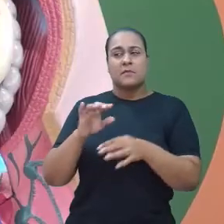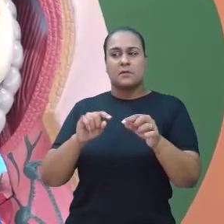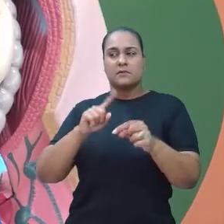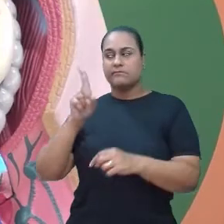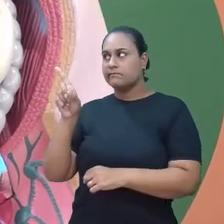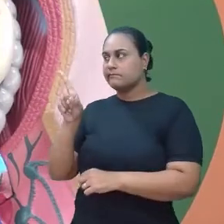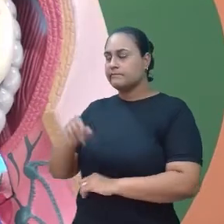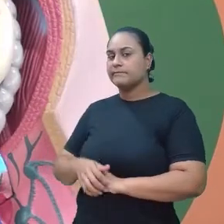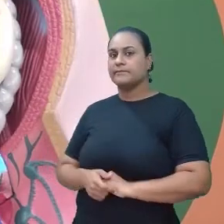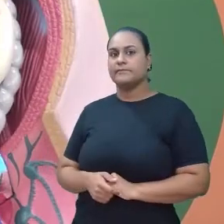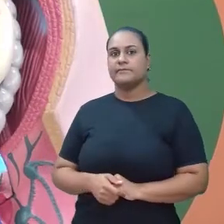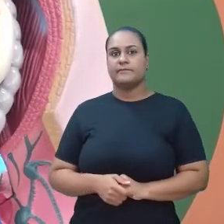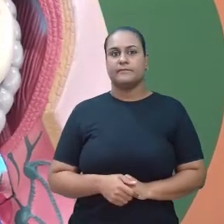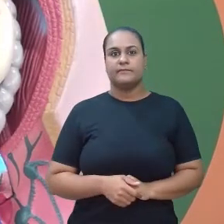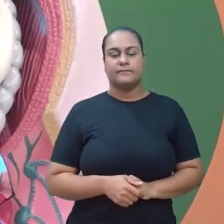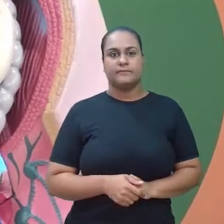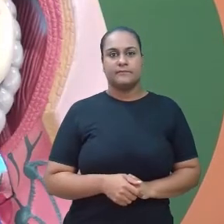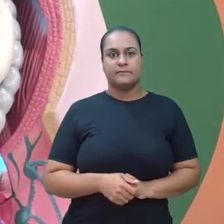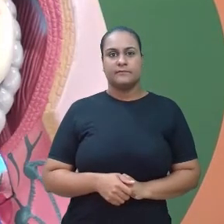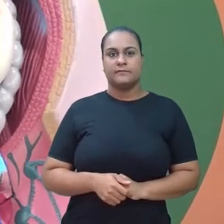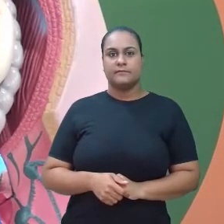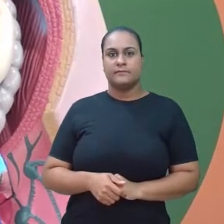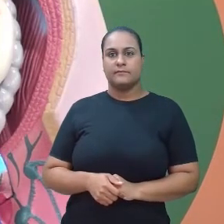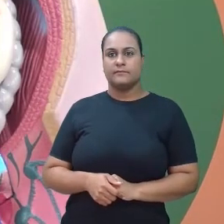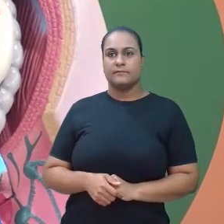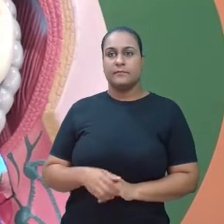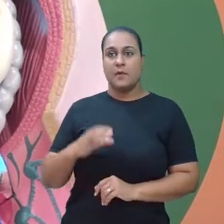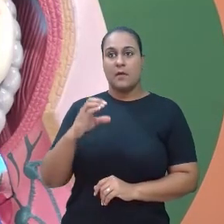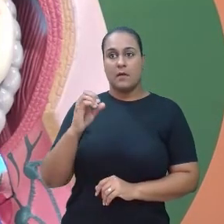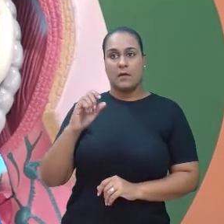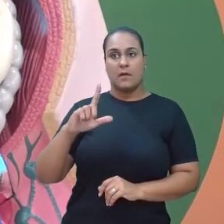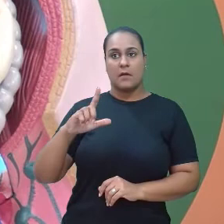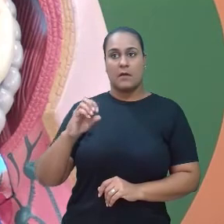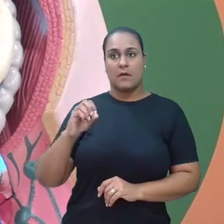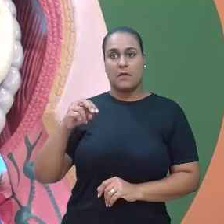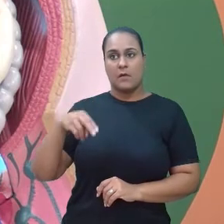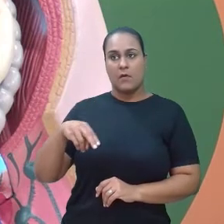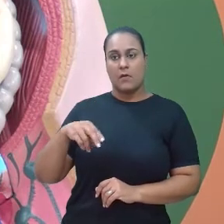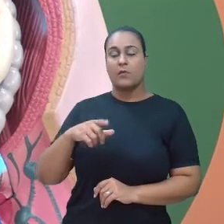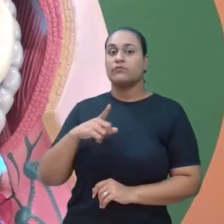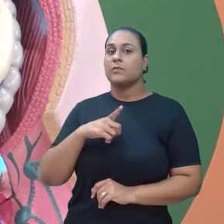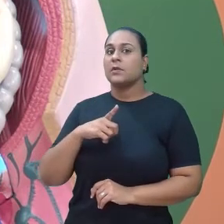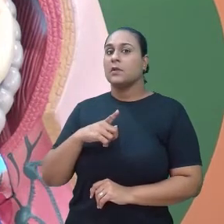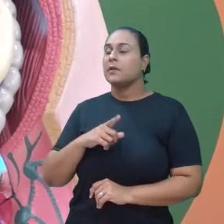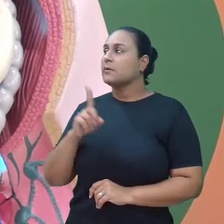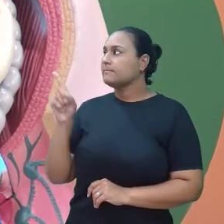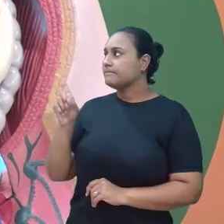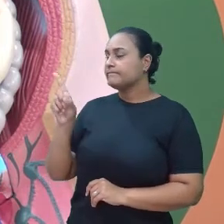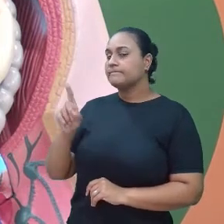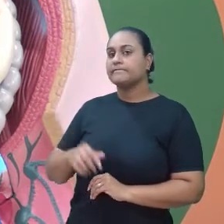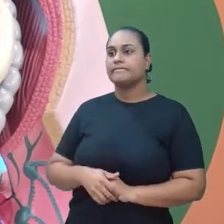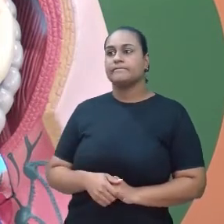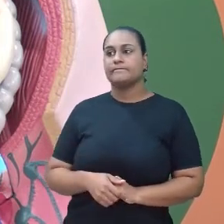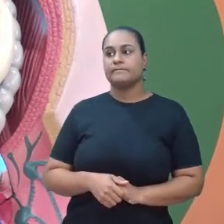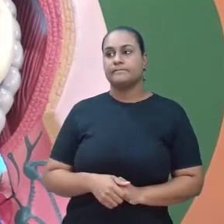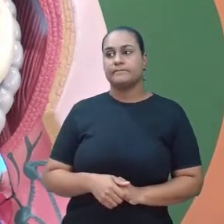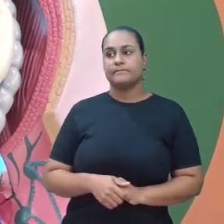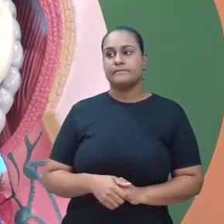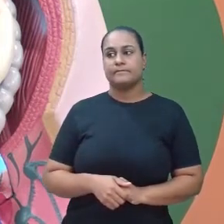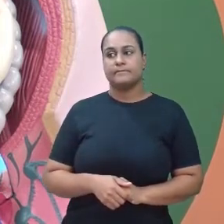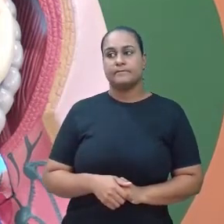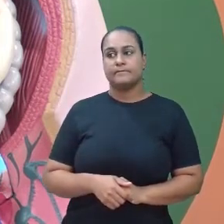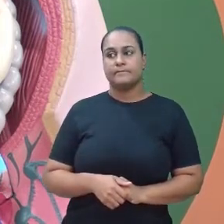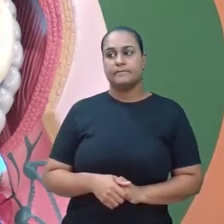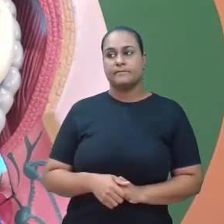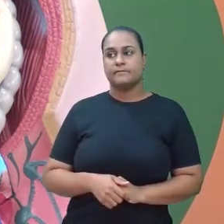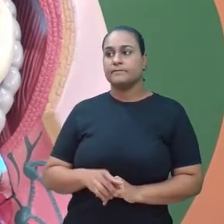aqui, o seco. O cólon, ele possui colo transversal aqui,